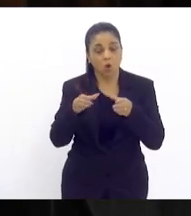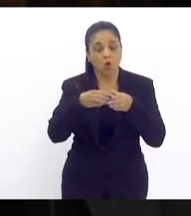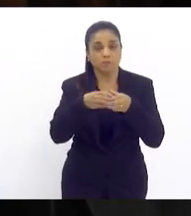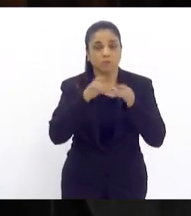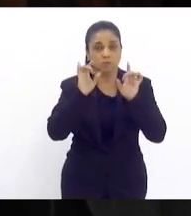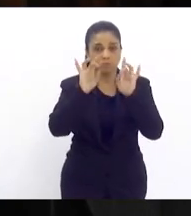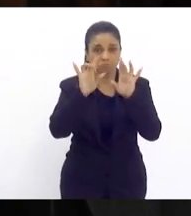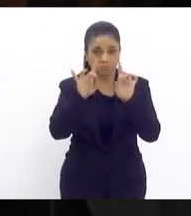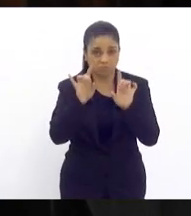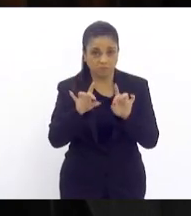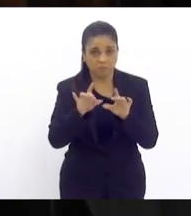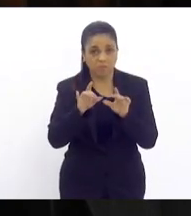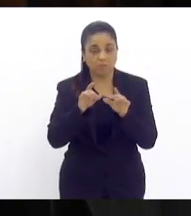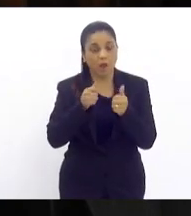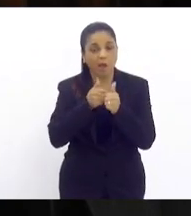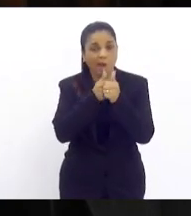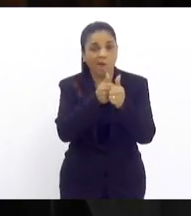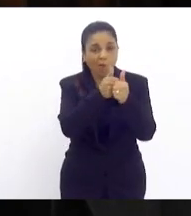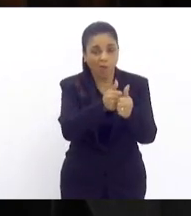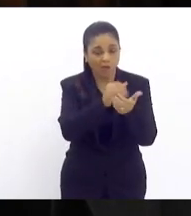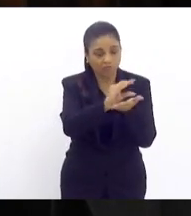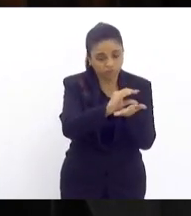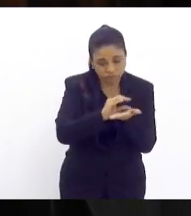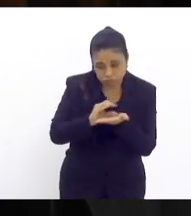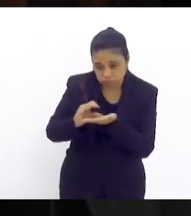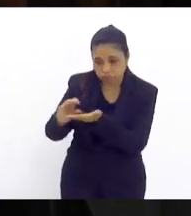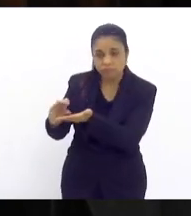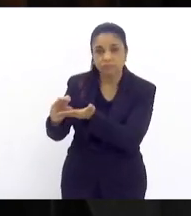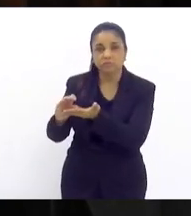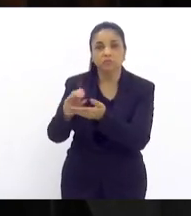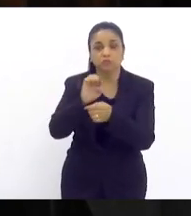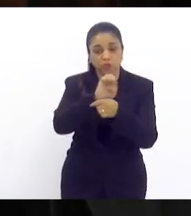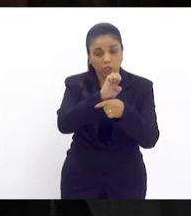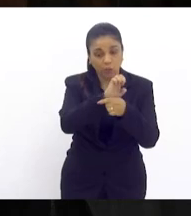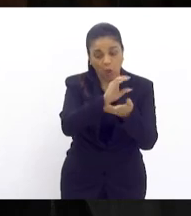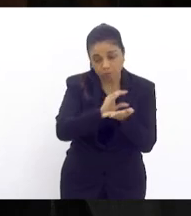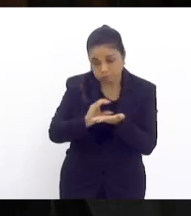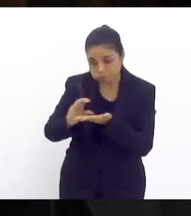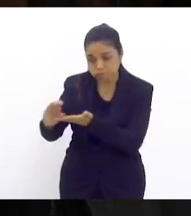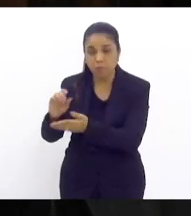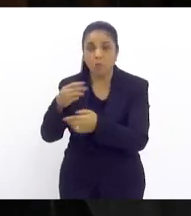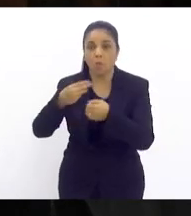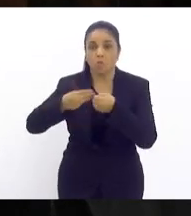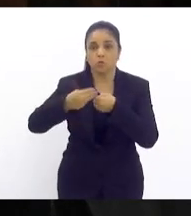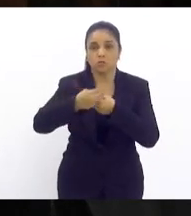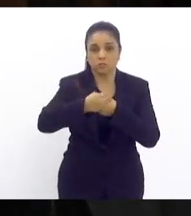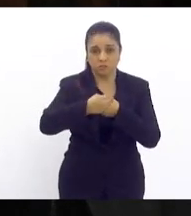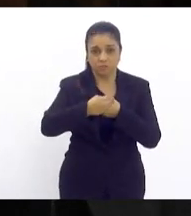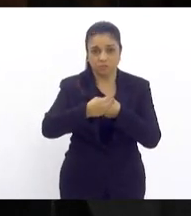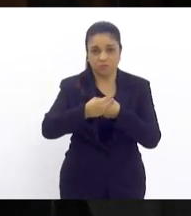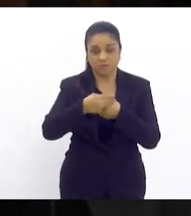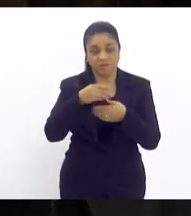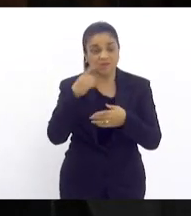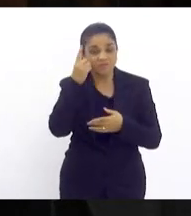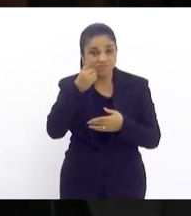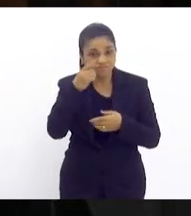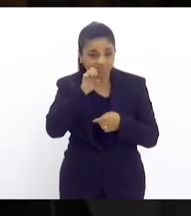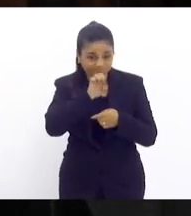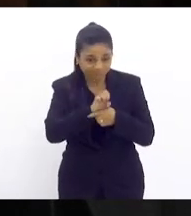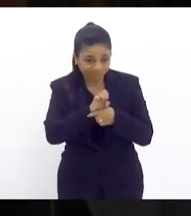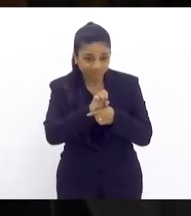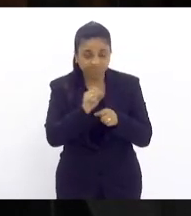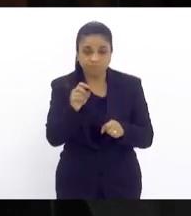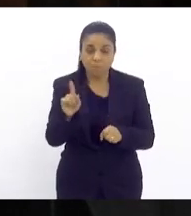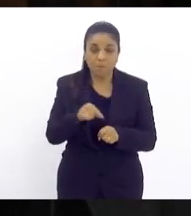especial para acompanhar os repasses do orçamento estadual para municípios porque o deputado estadual muitas vezes é ceifado de fazer a fiscalização